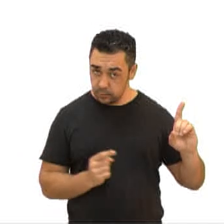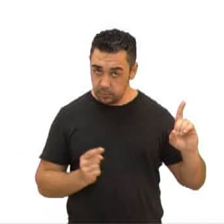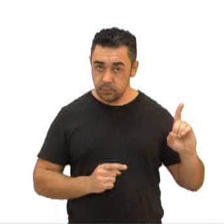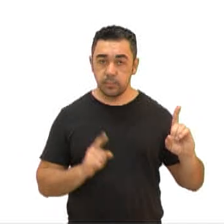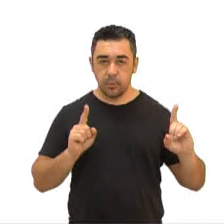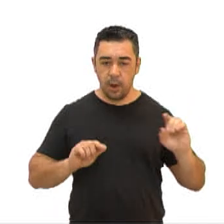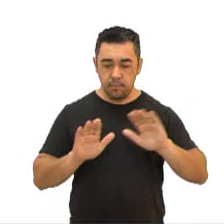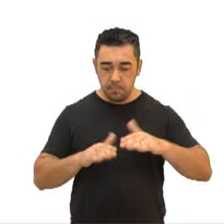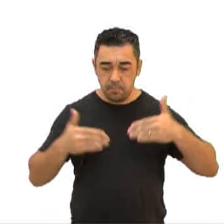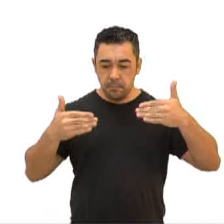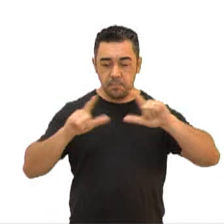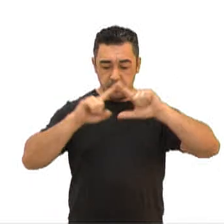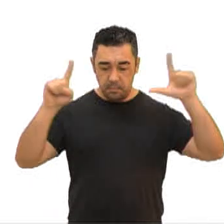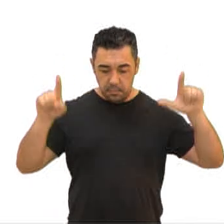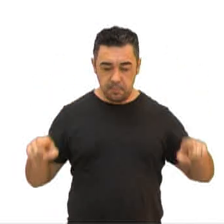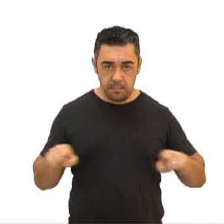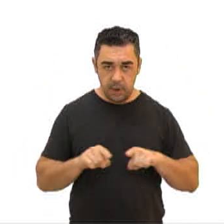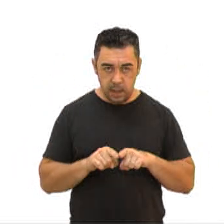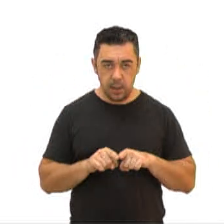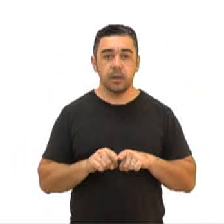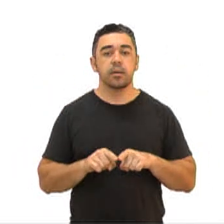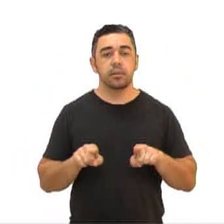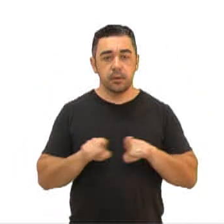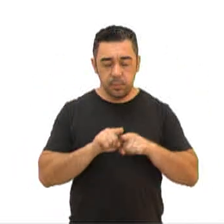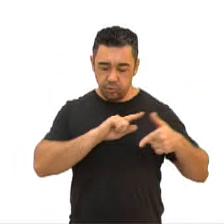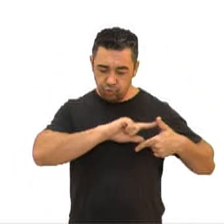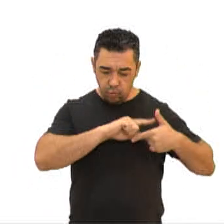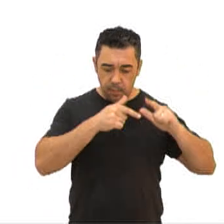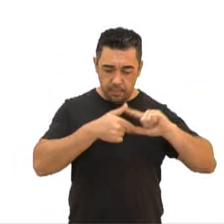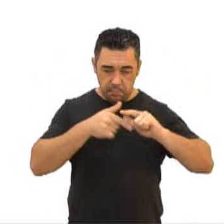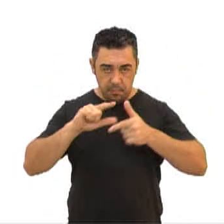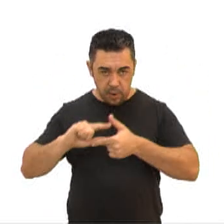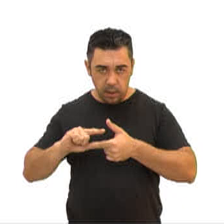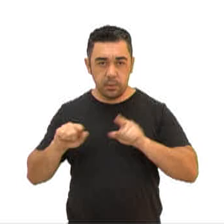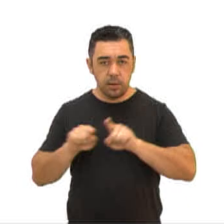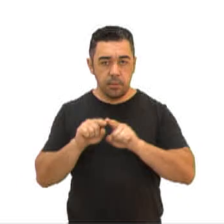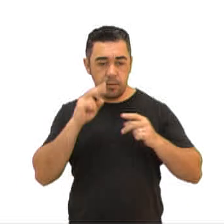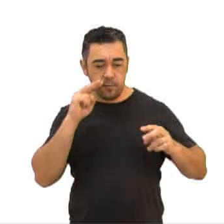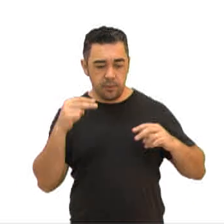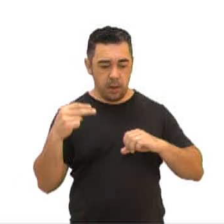visão planificada dos objetos, geométrica, visão em vários ângulos.